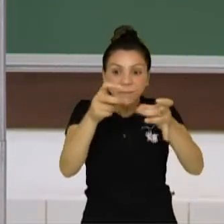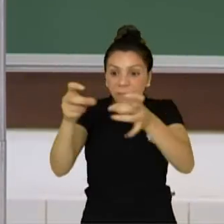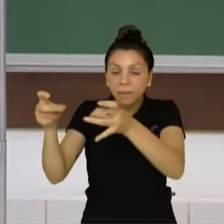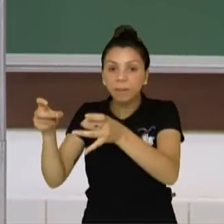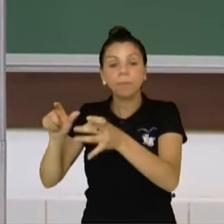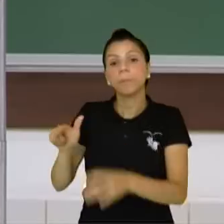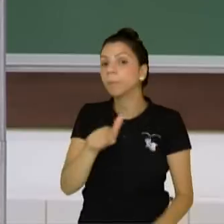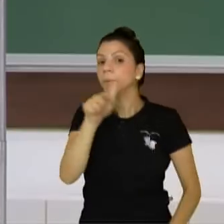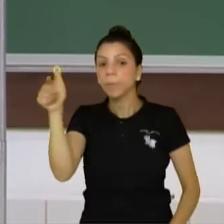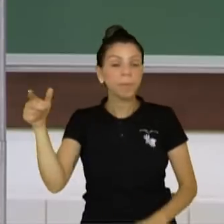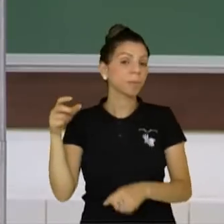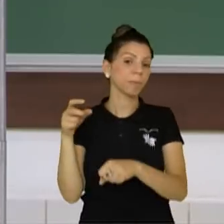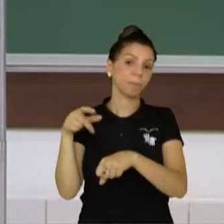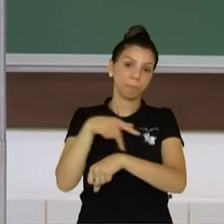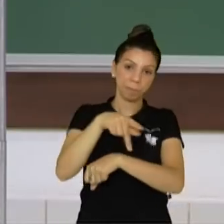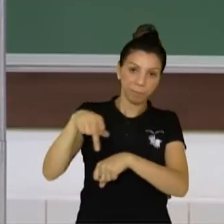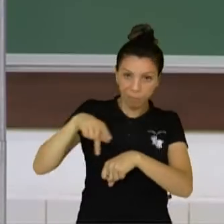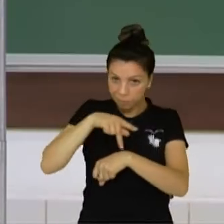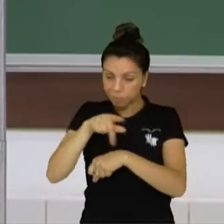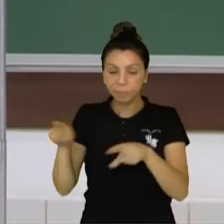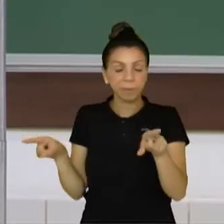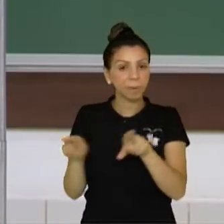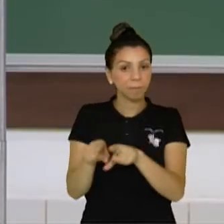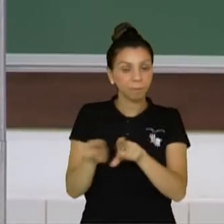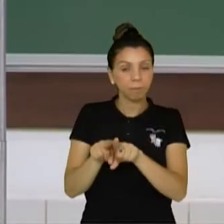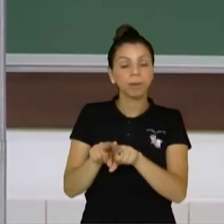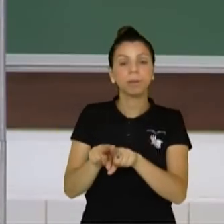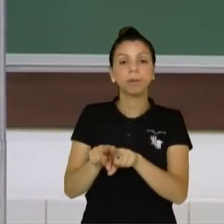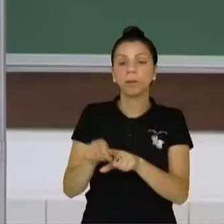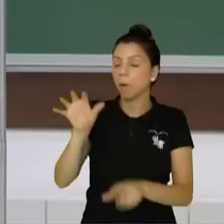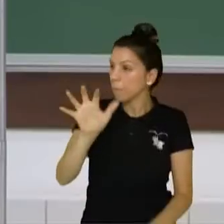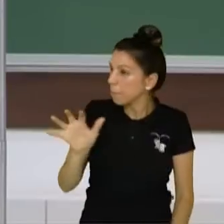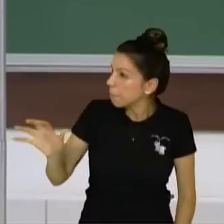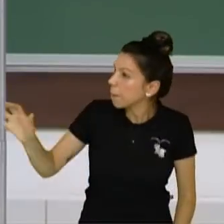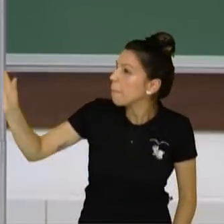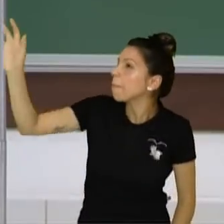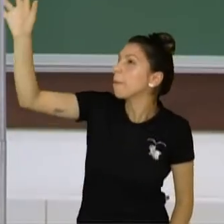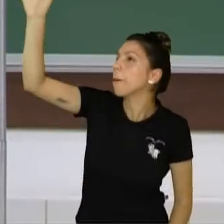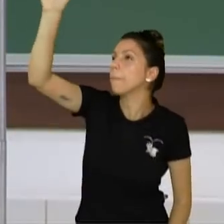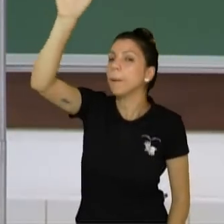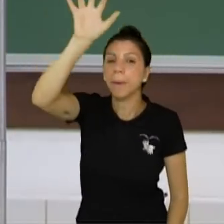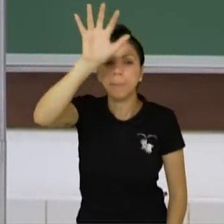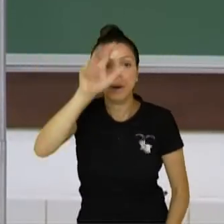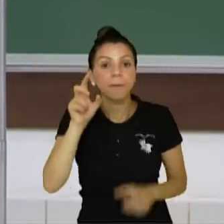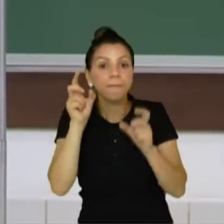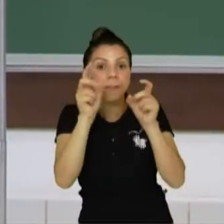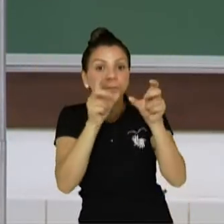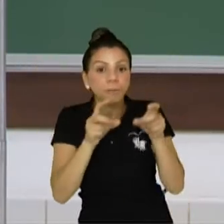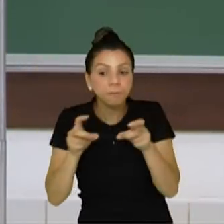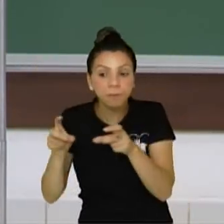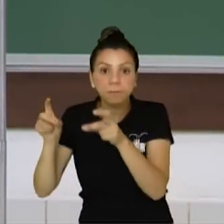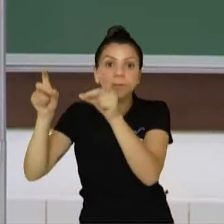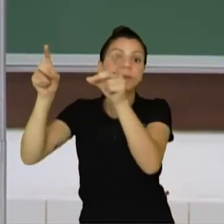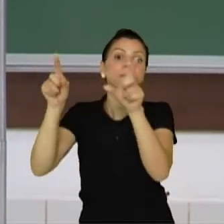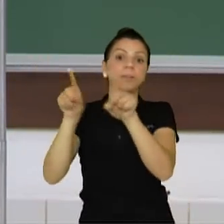outros países e tornando cada vez mais rica, cada vez mais poderosa.